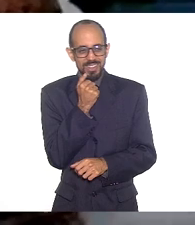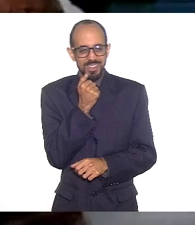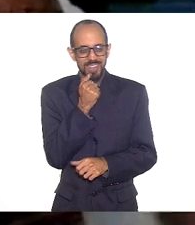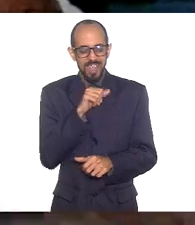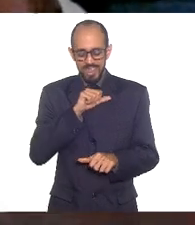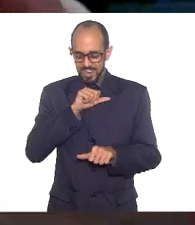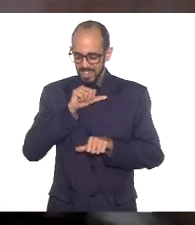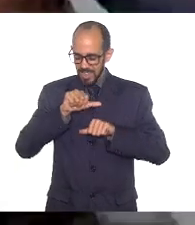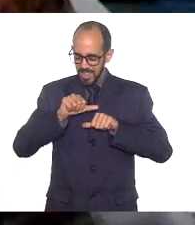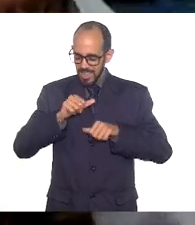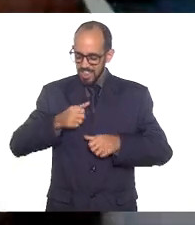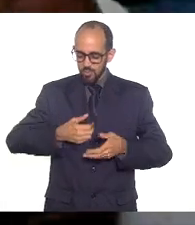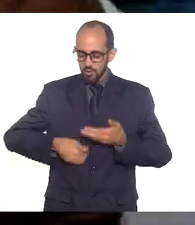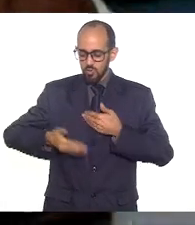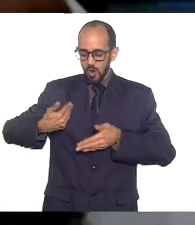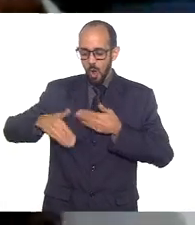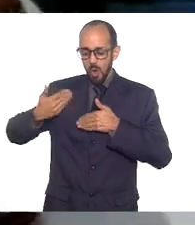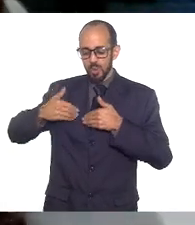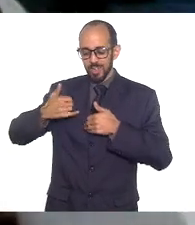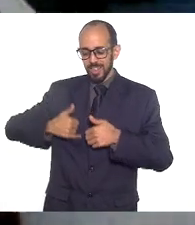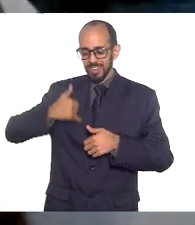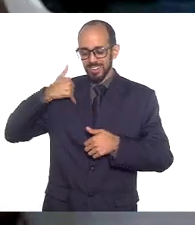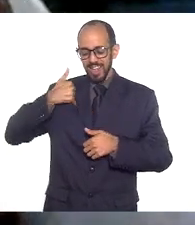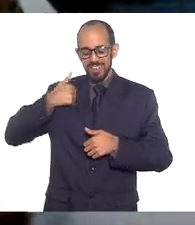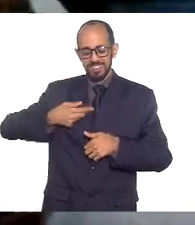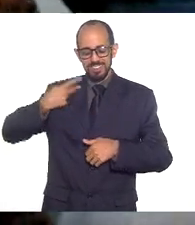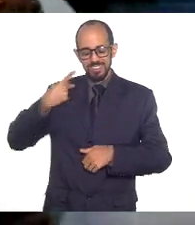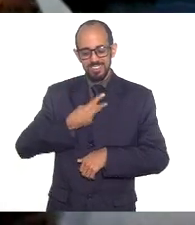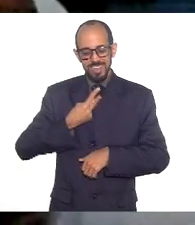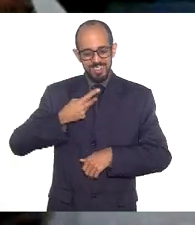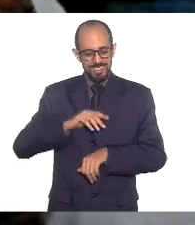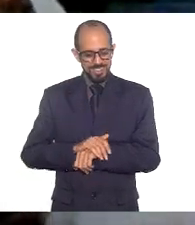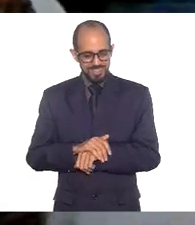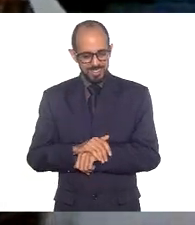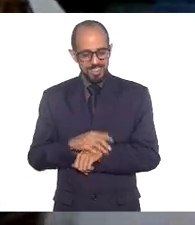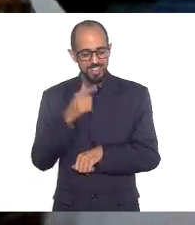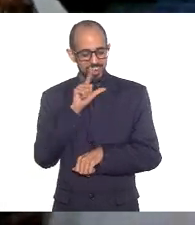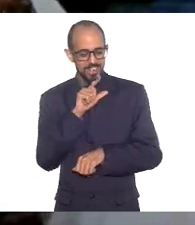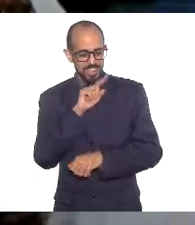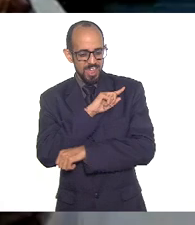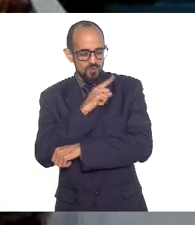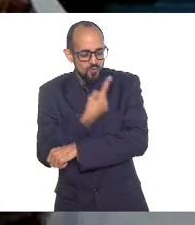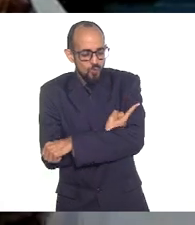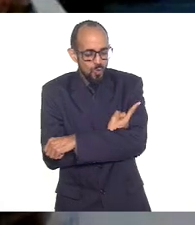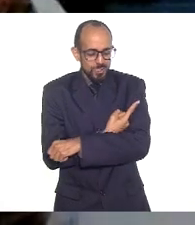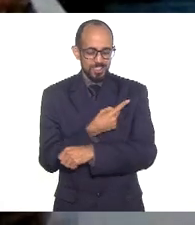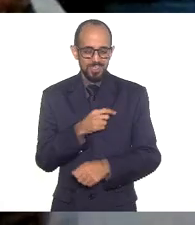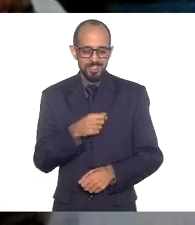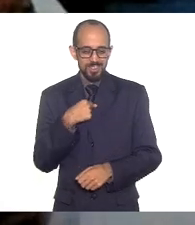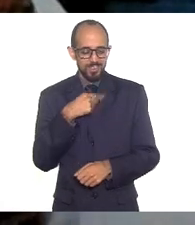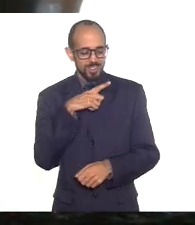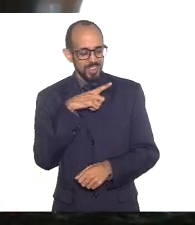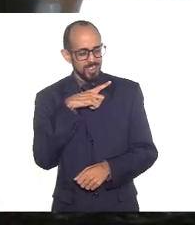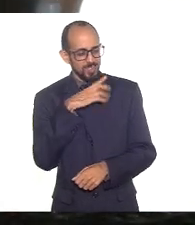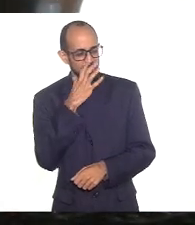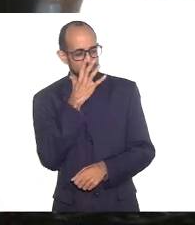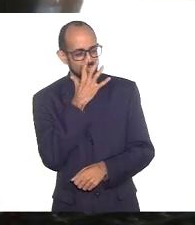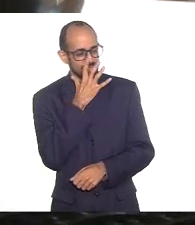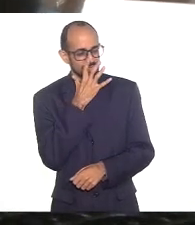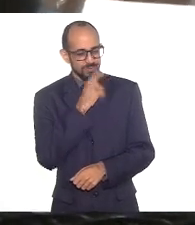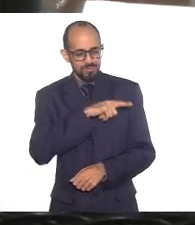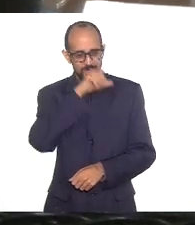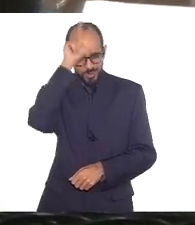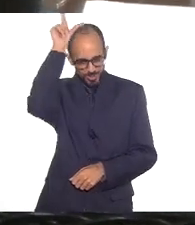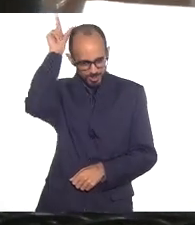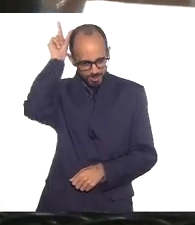Venécia O que ganha mais força ainda eu tenho assim uma inspiração tão grande pelo dos